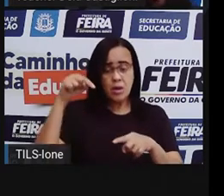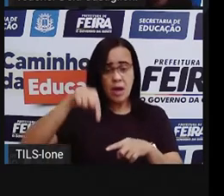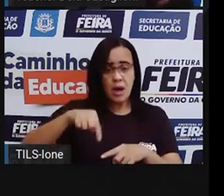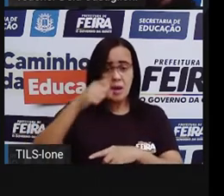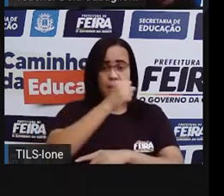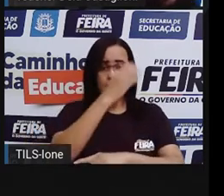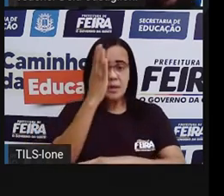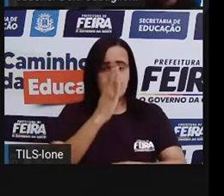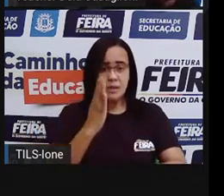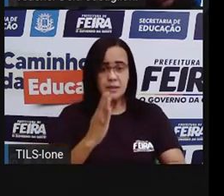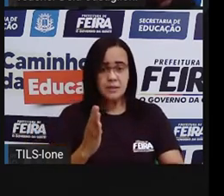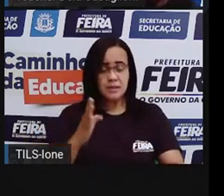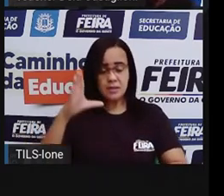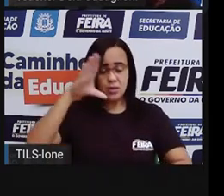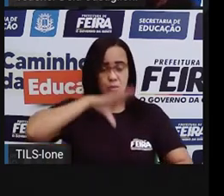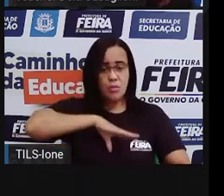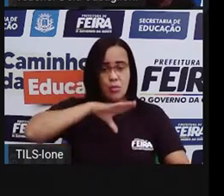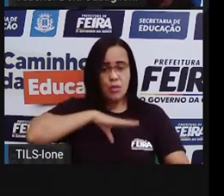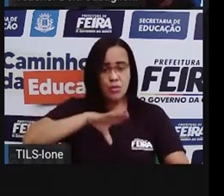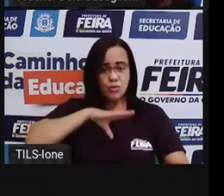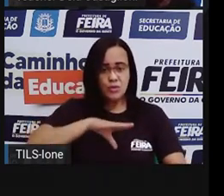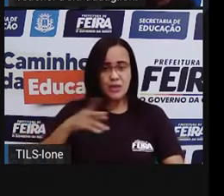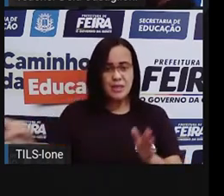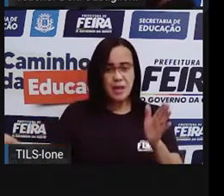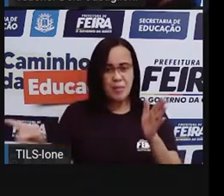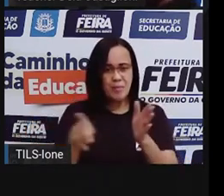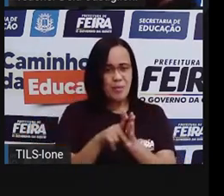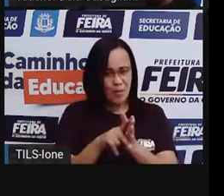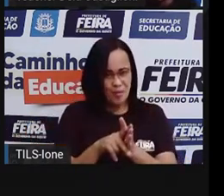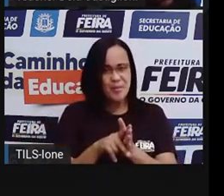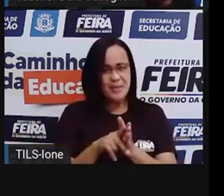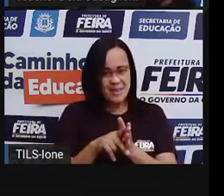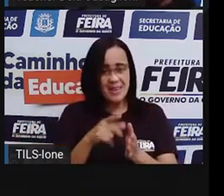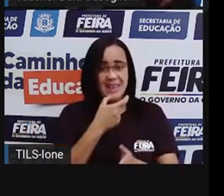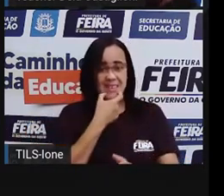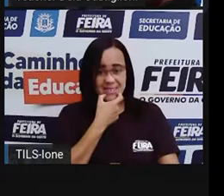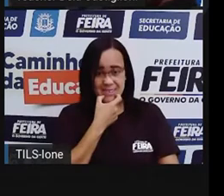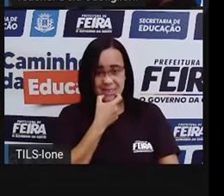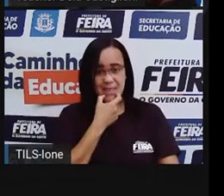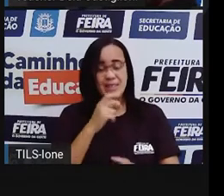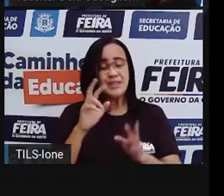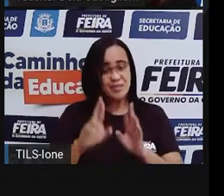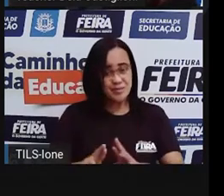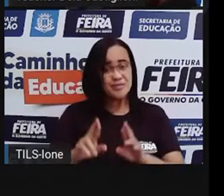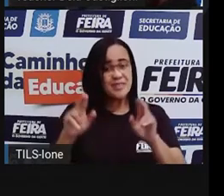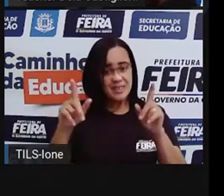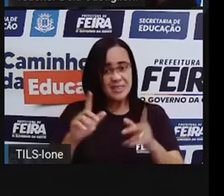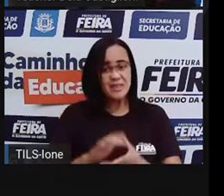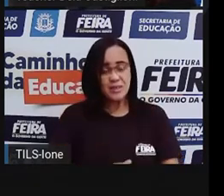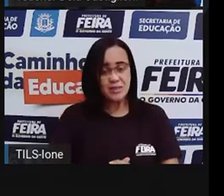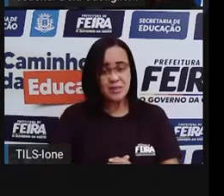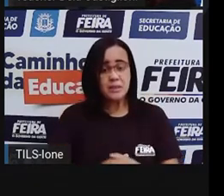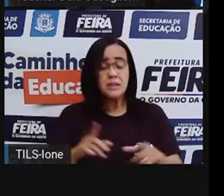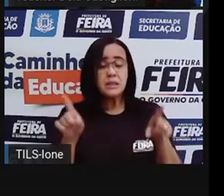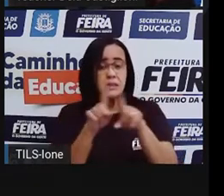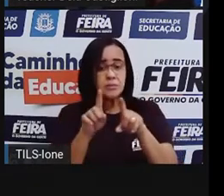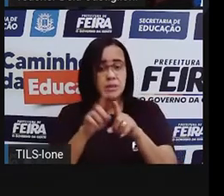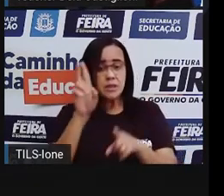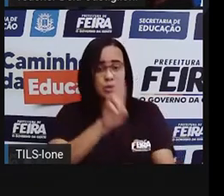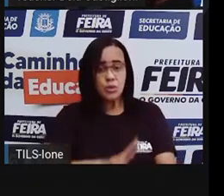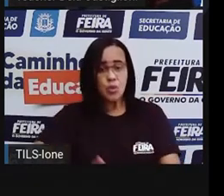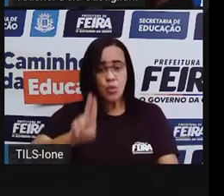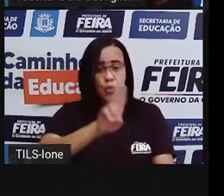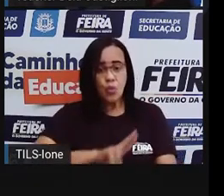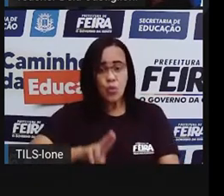pais falarem, os nossos amigos, nossos vizinhos, nossos parentes. a gente utiliza também a língua